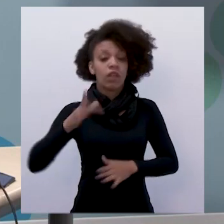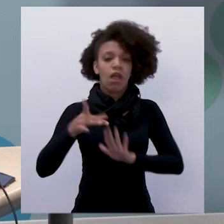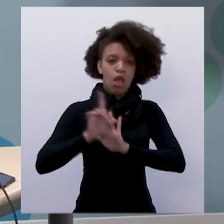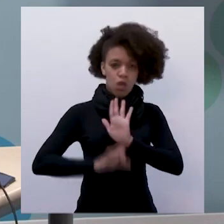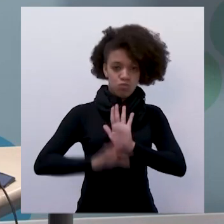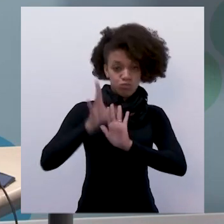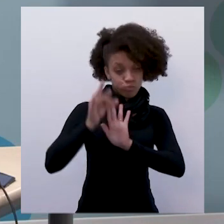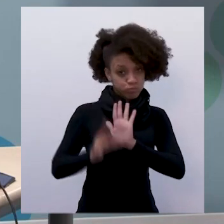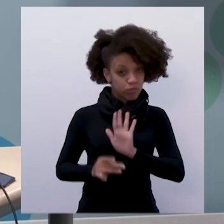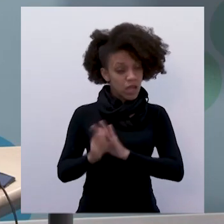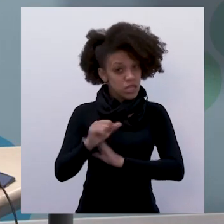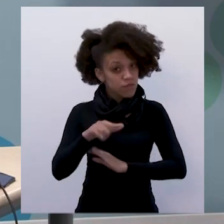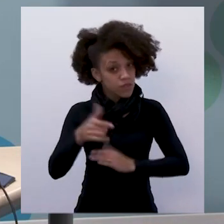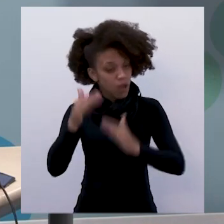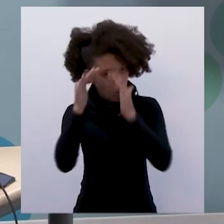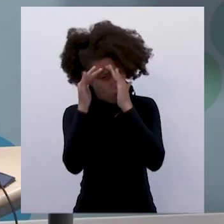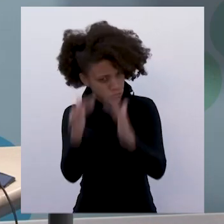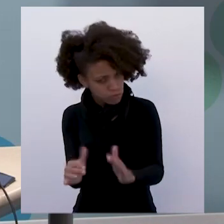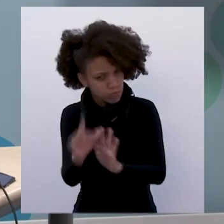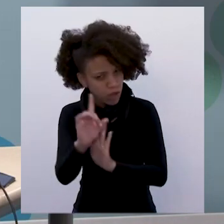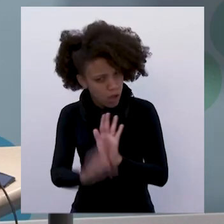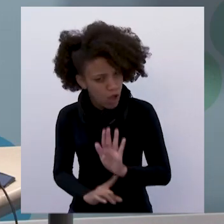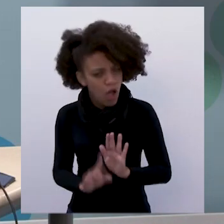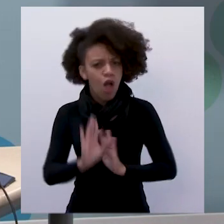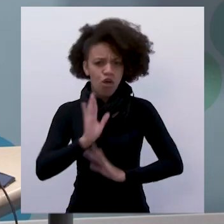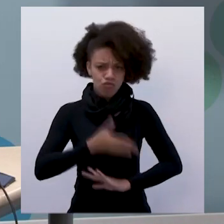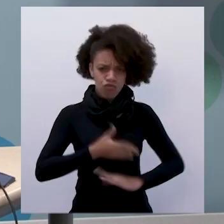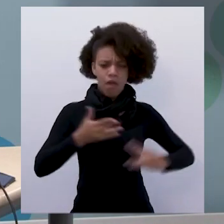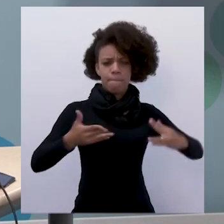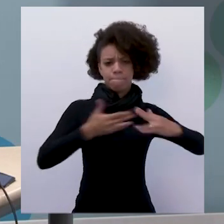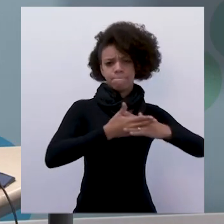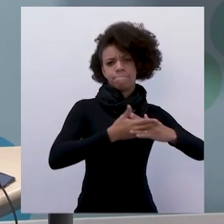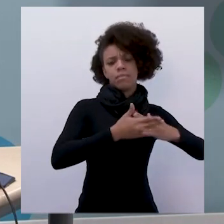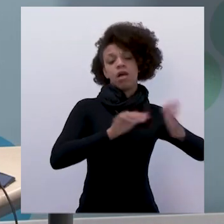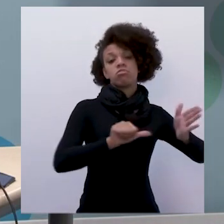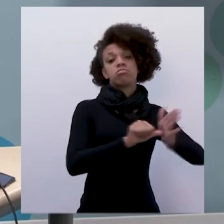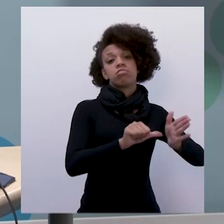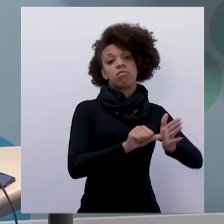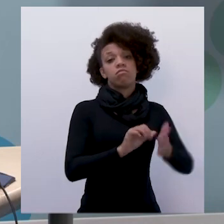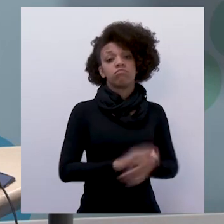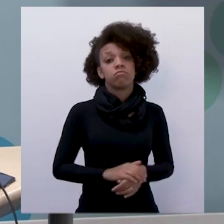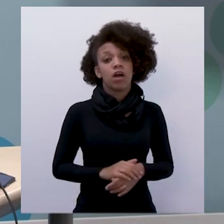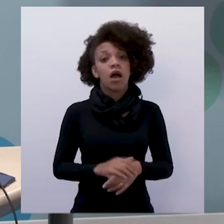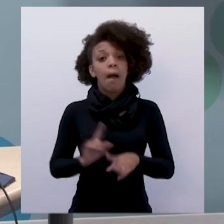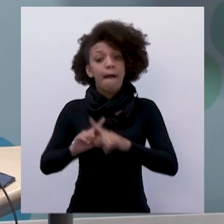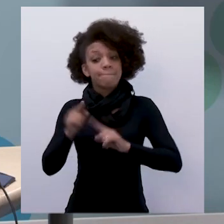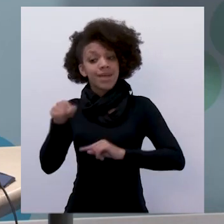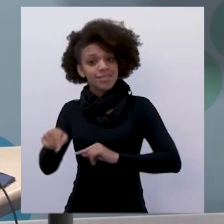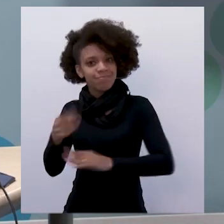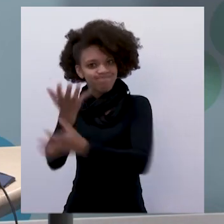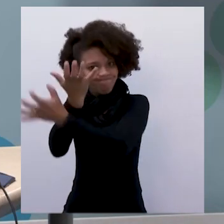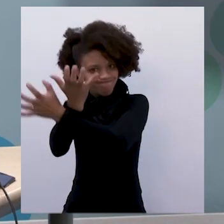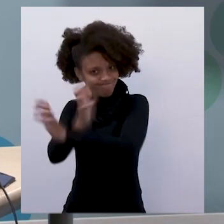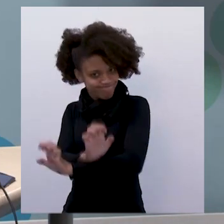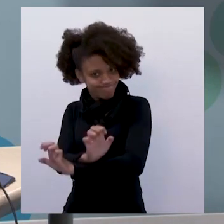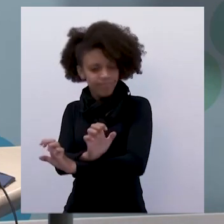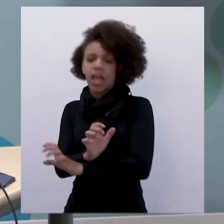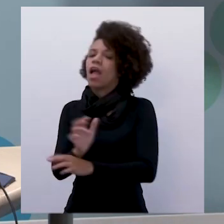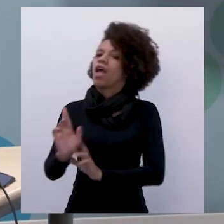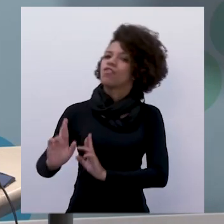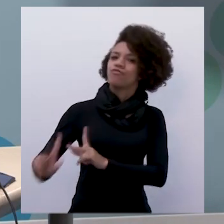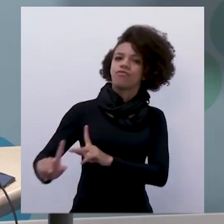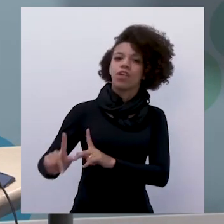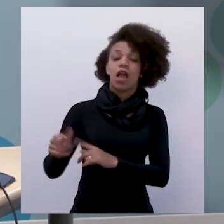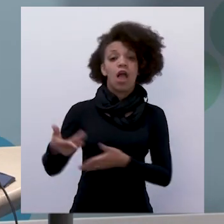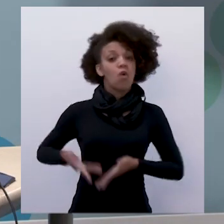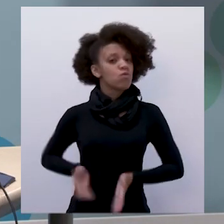Se você obedecer esses critérios, você já é um cidadão ateniense. Em Esparta, a gente já viu que a coisa é diferente. A coisa do nascimento não